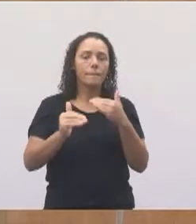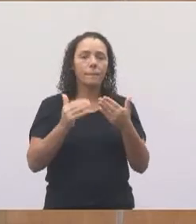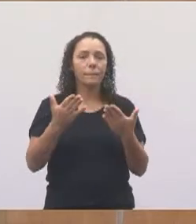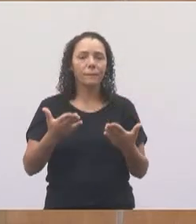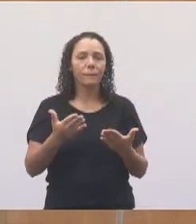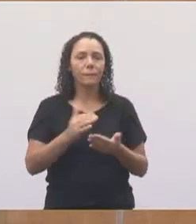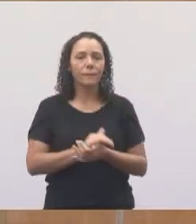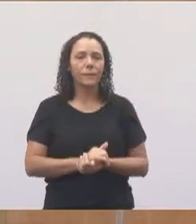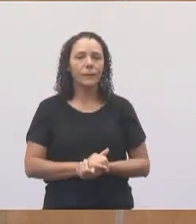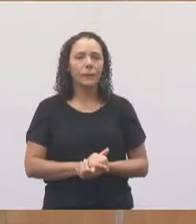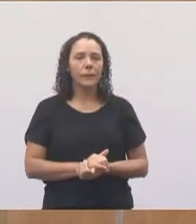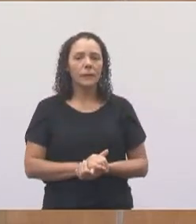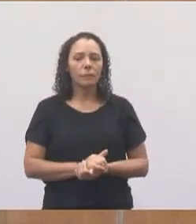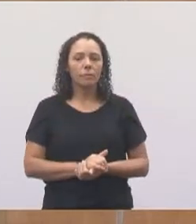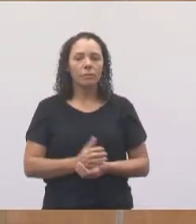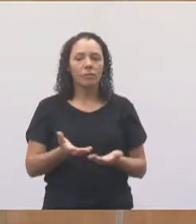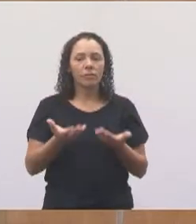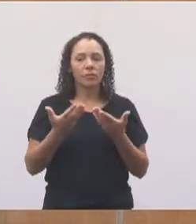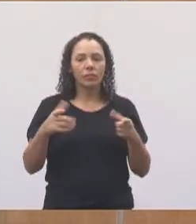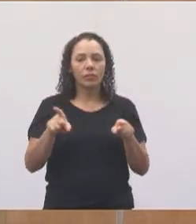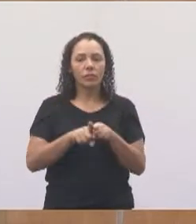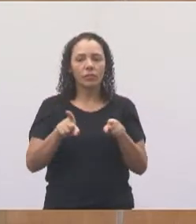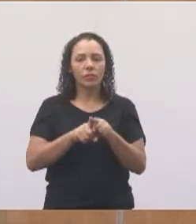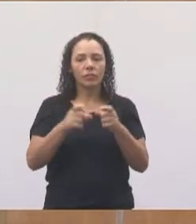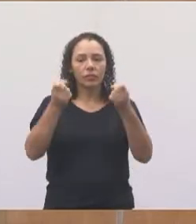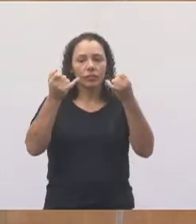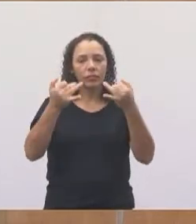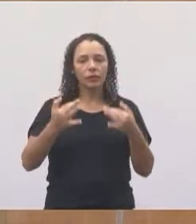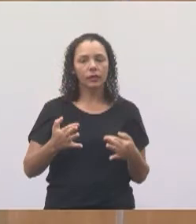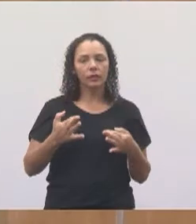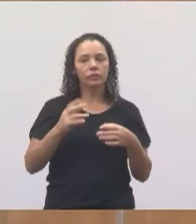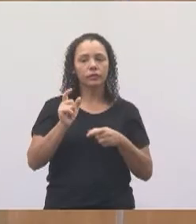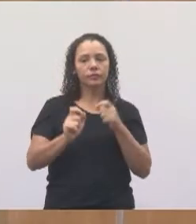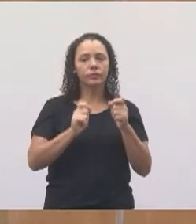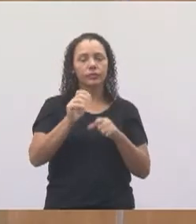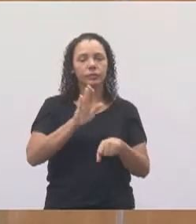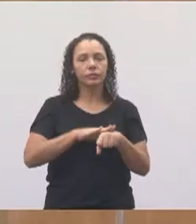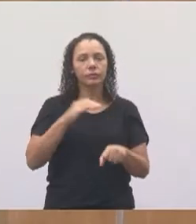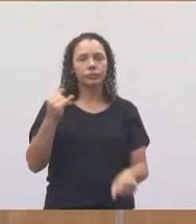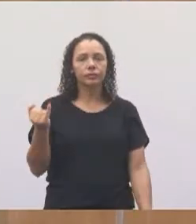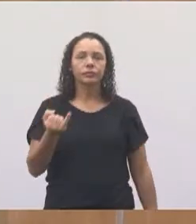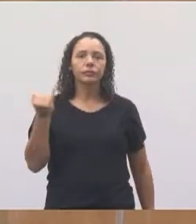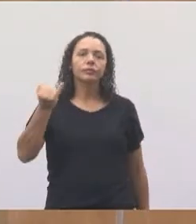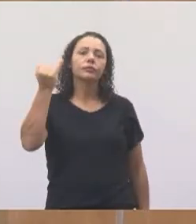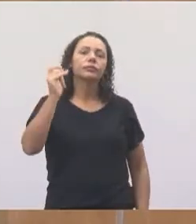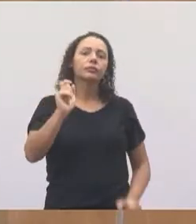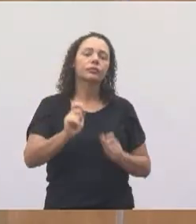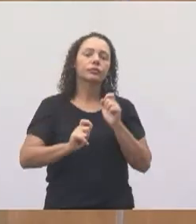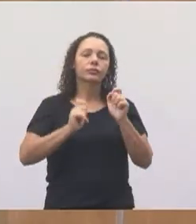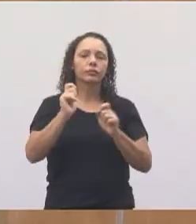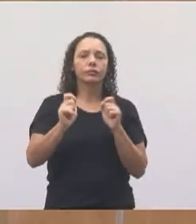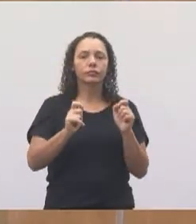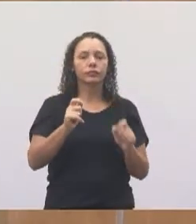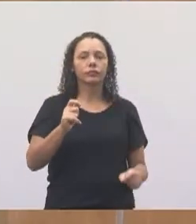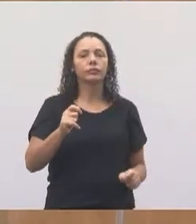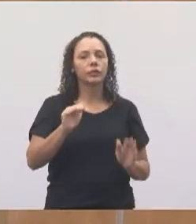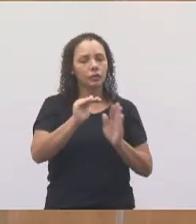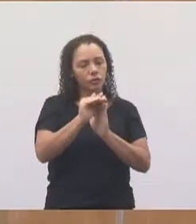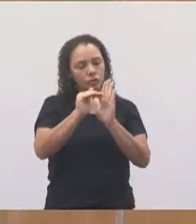quero aqui ressaltar que o ponto mais importante é que, além da gente